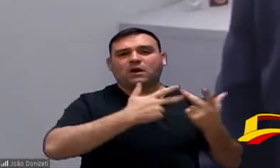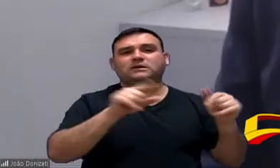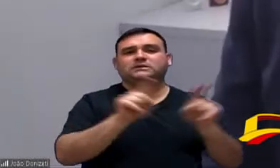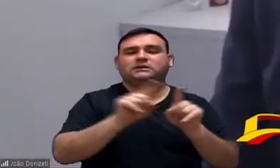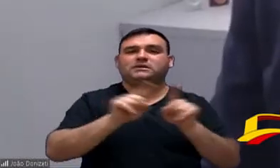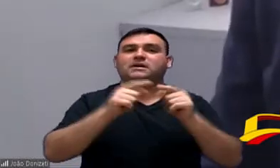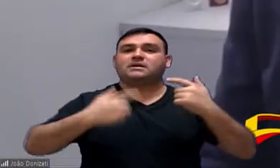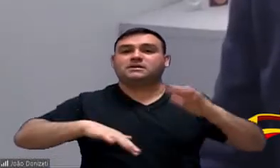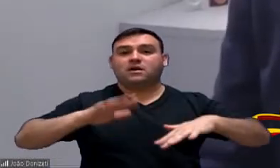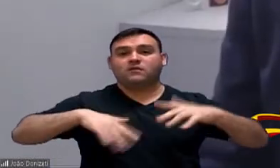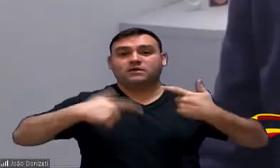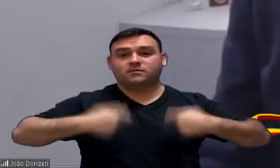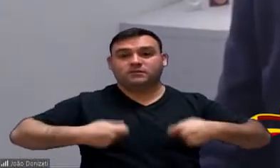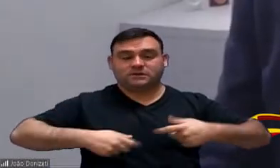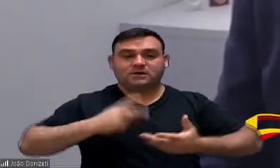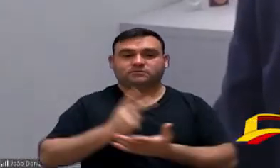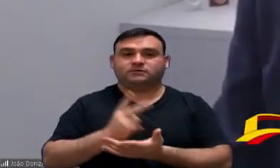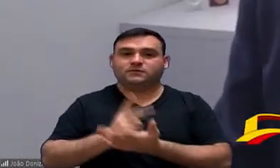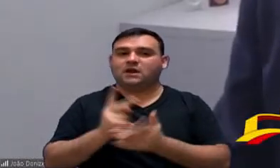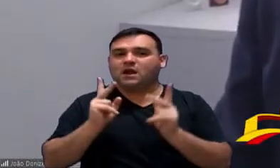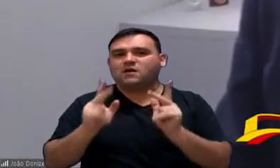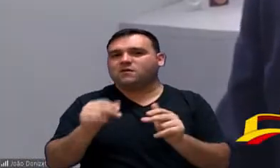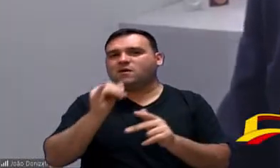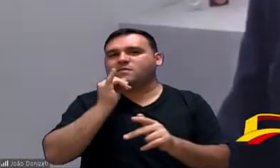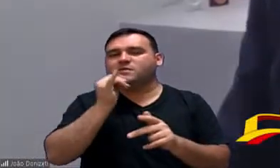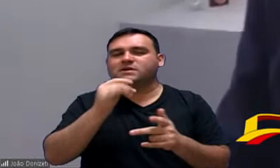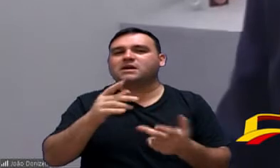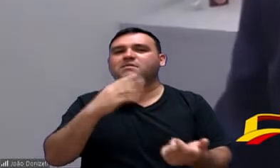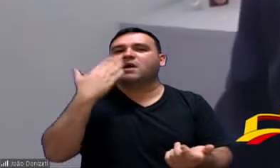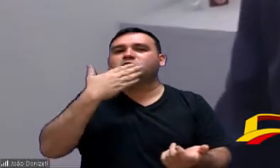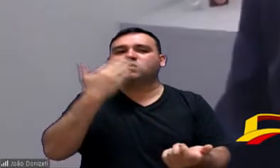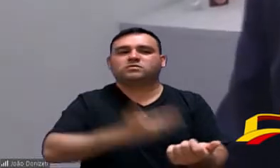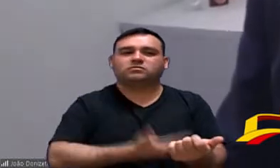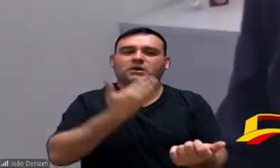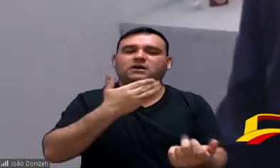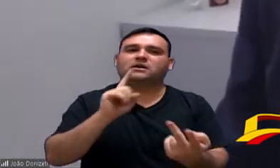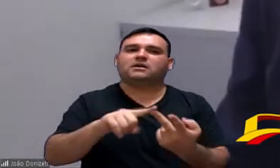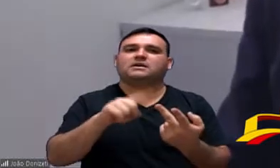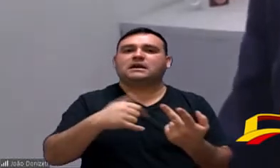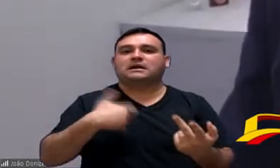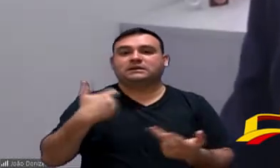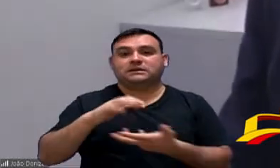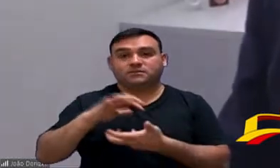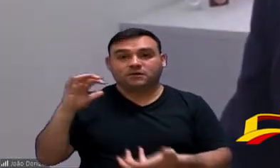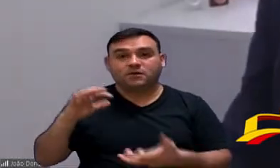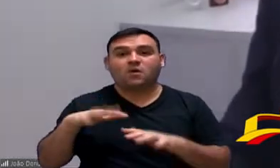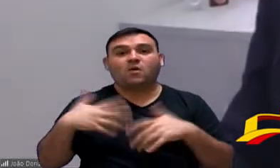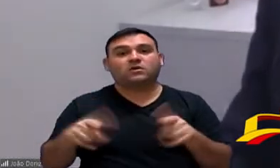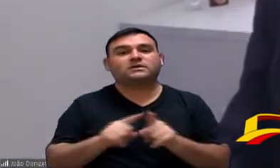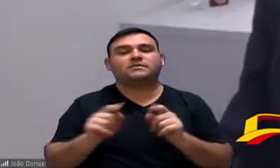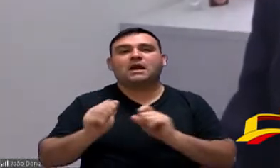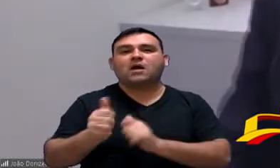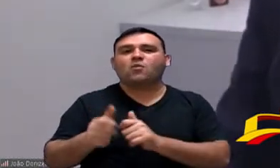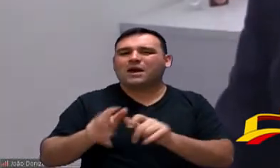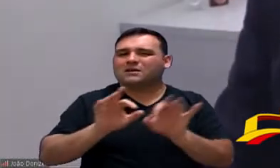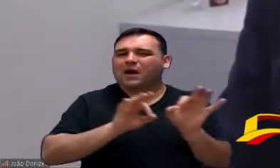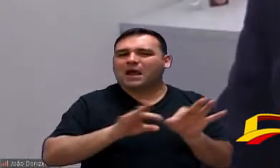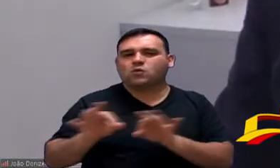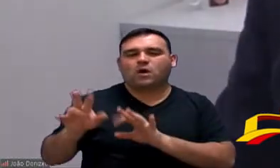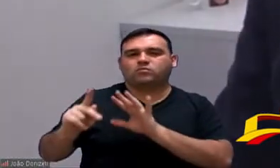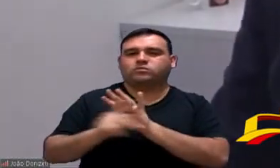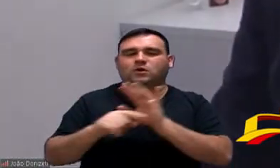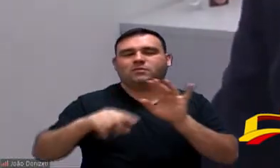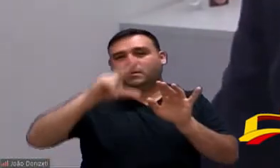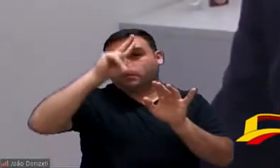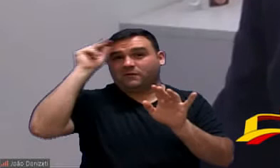talvez fazer um tratamento permanente, que nem tem com relação aos diabéticos, com relação aos idosos, um acompanhamento permanente por parte da Prefeitura